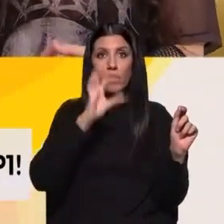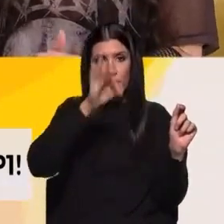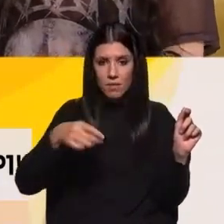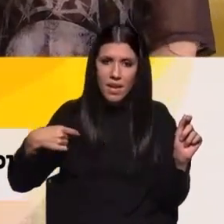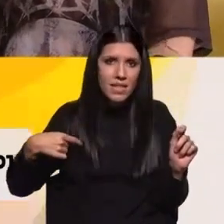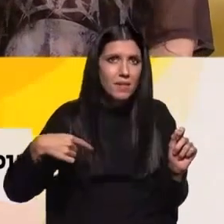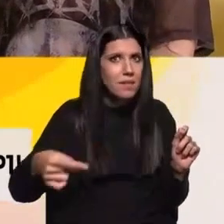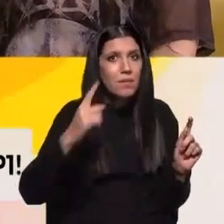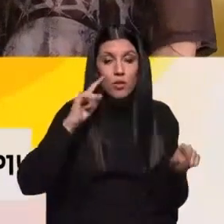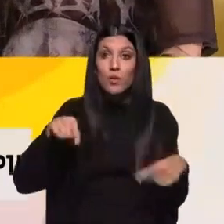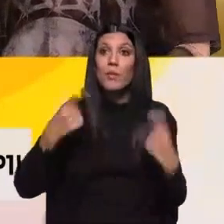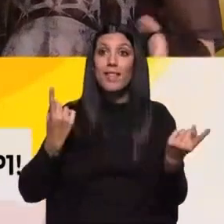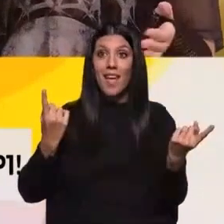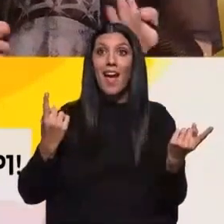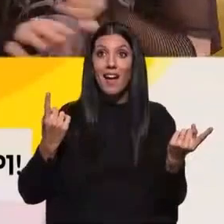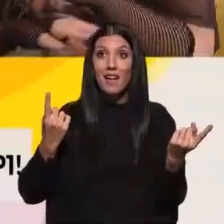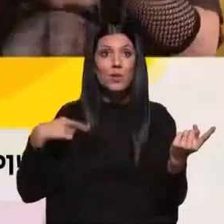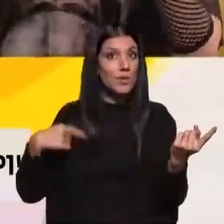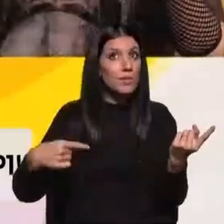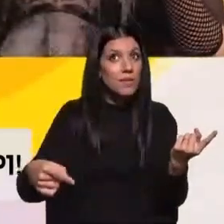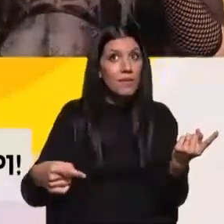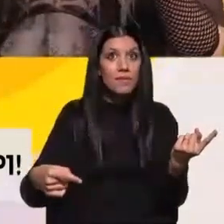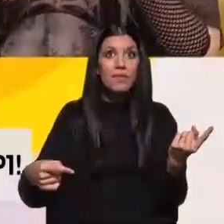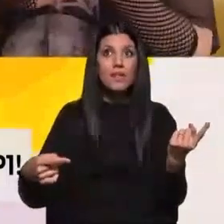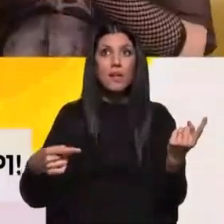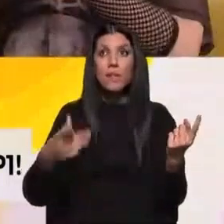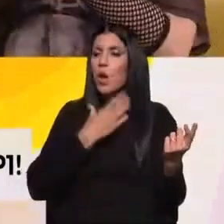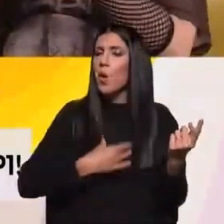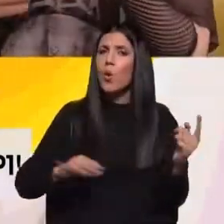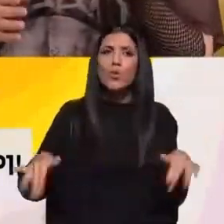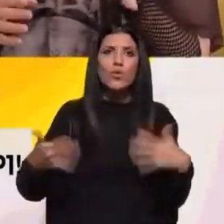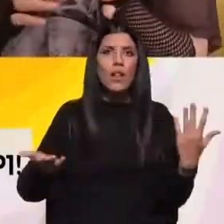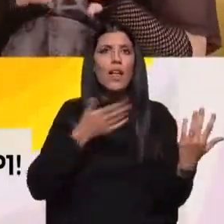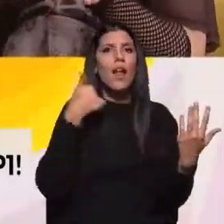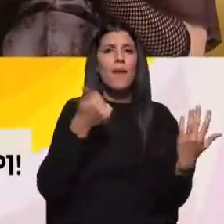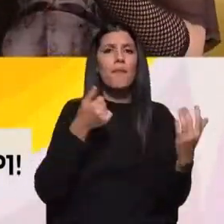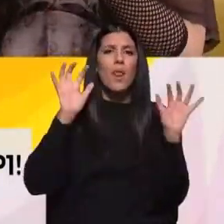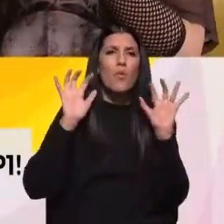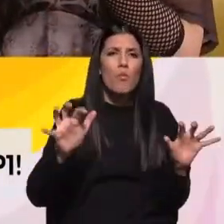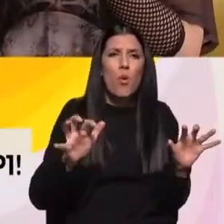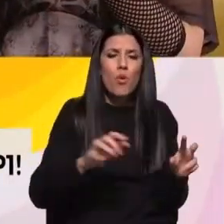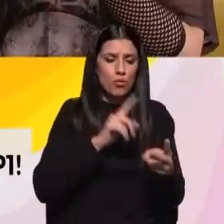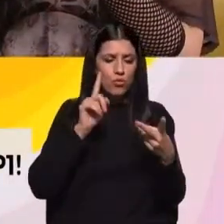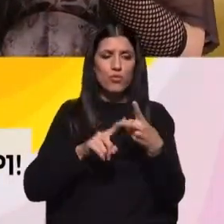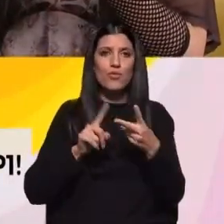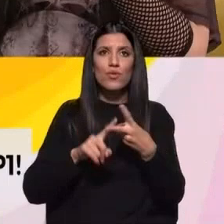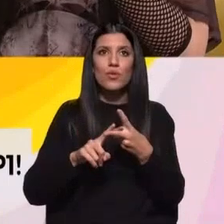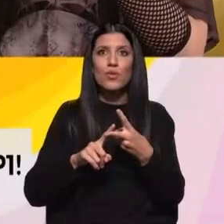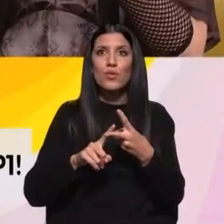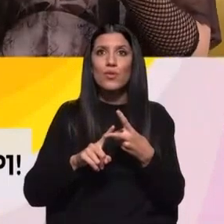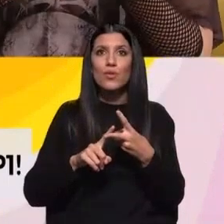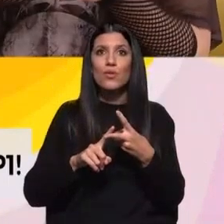vamos estar a fazer os espetáculos e temos de tudo, para todos os gostos. Temos da Bela e o Monstro, temos